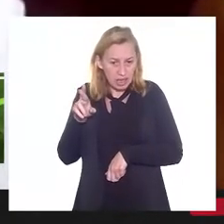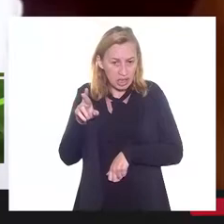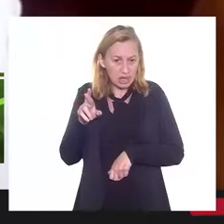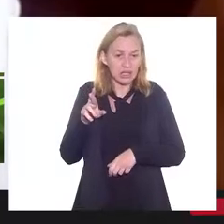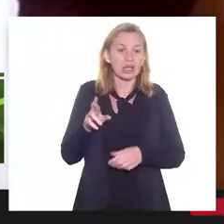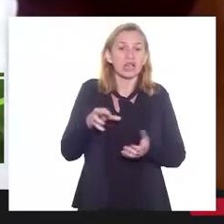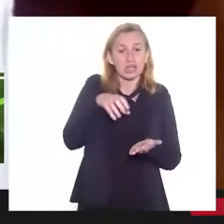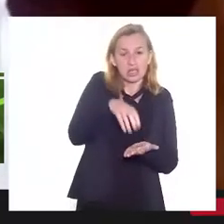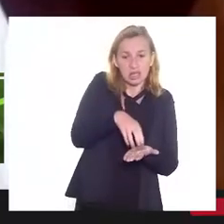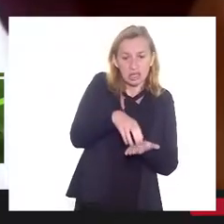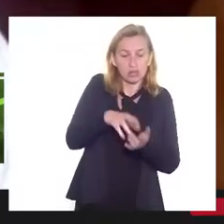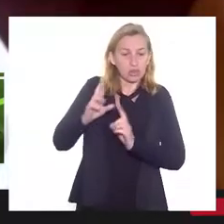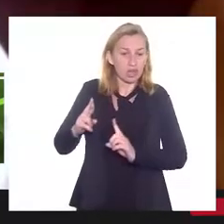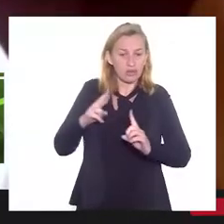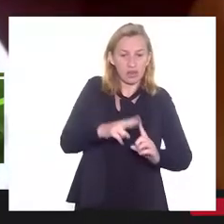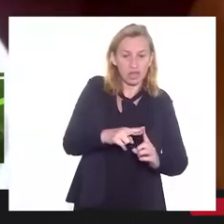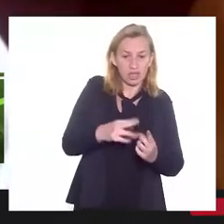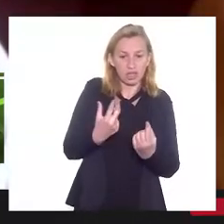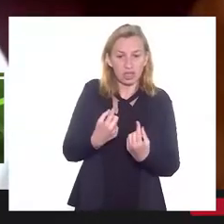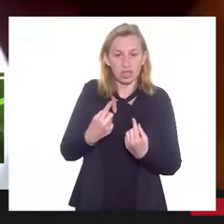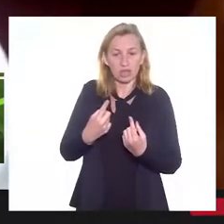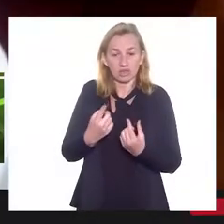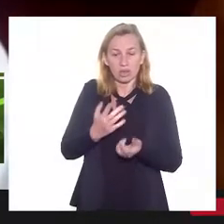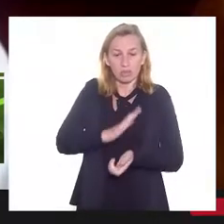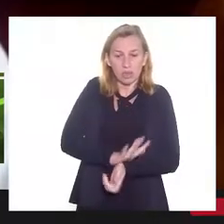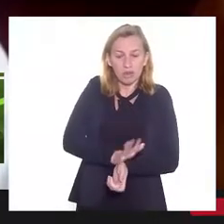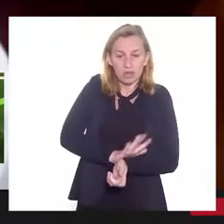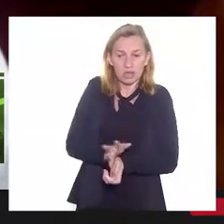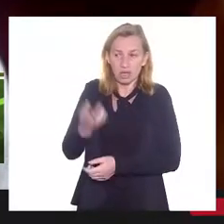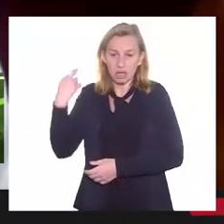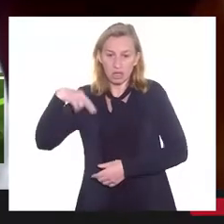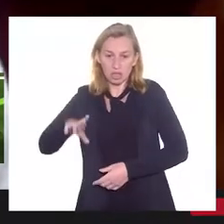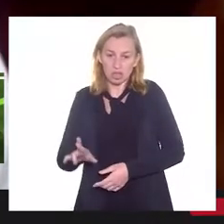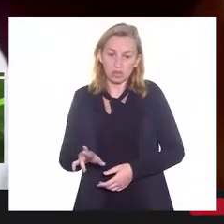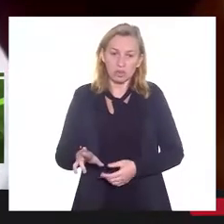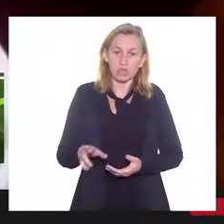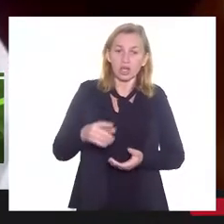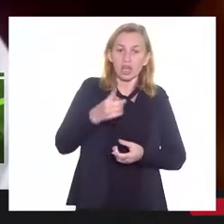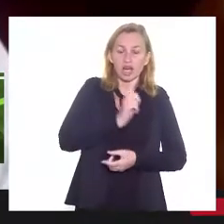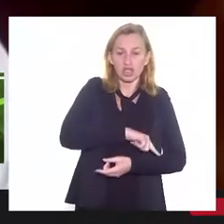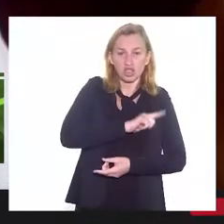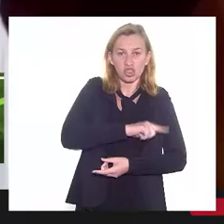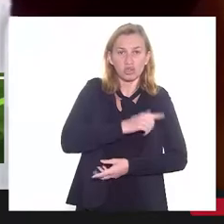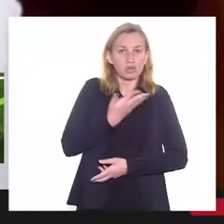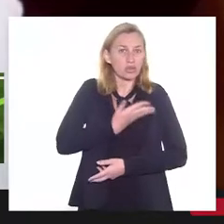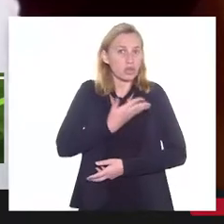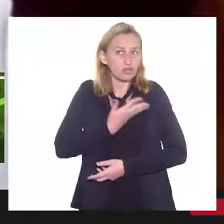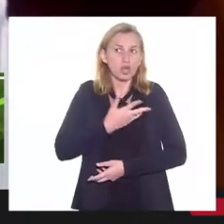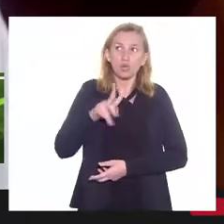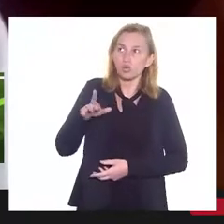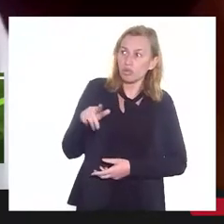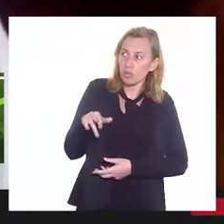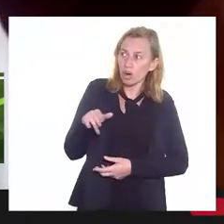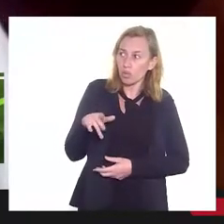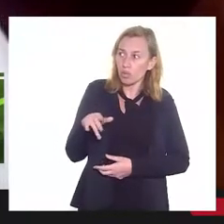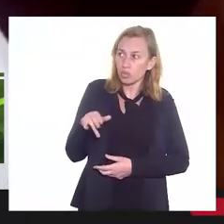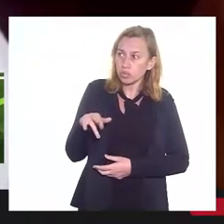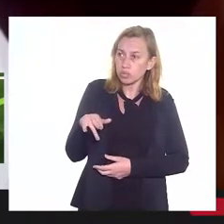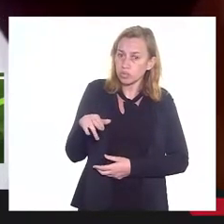discriminação religiosa sobre a gestão do nosso querido no saudoso irmão